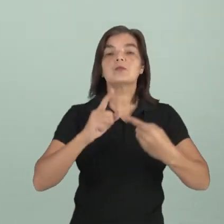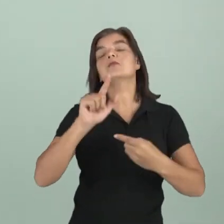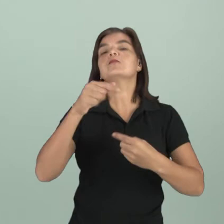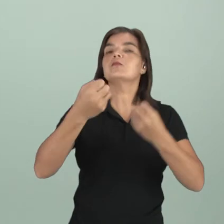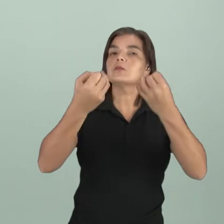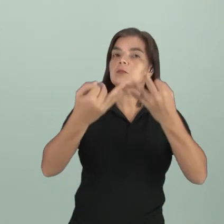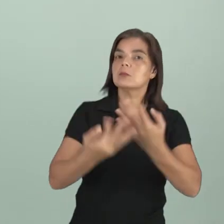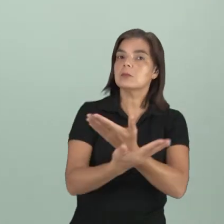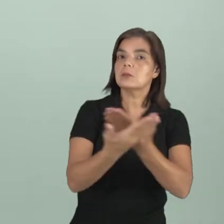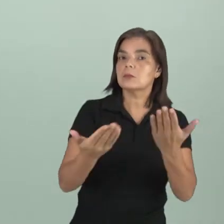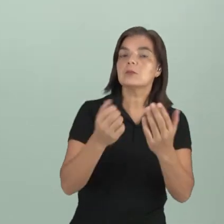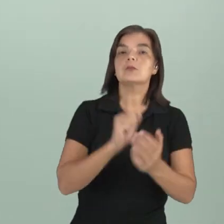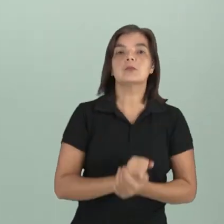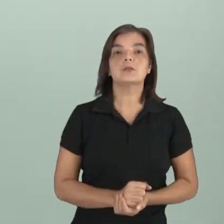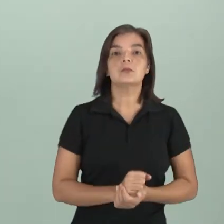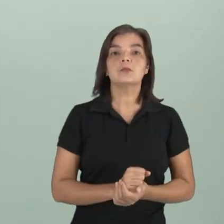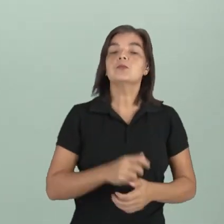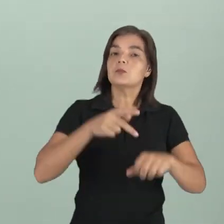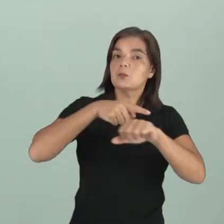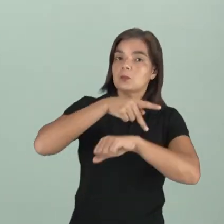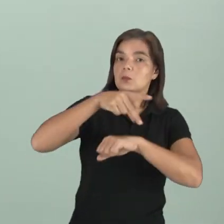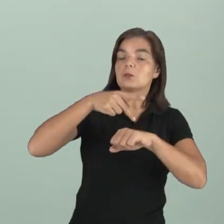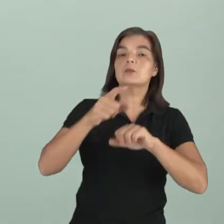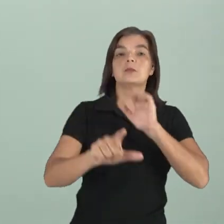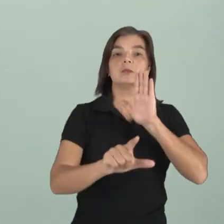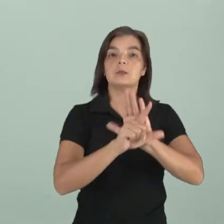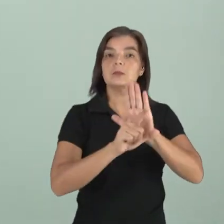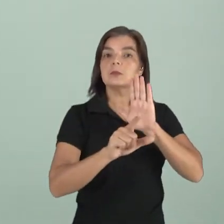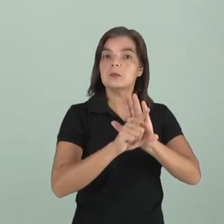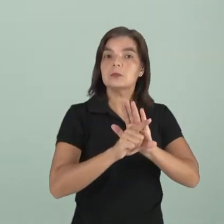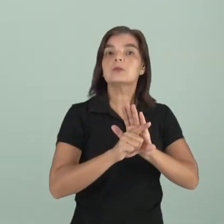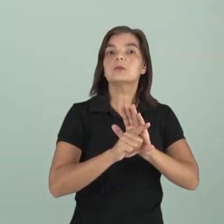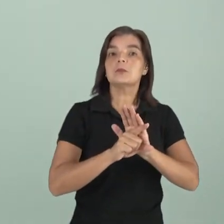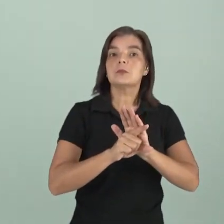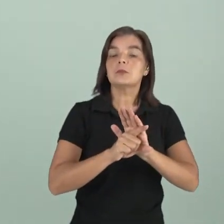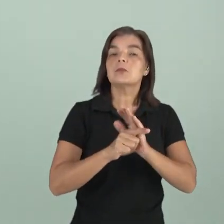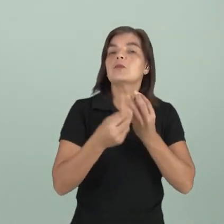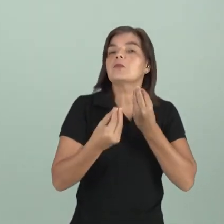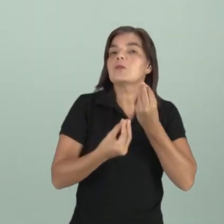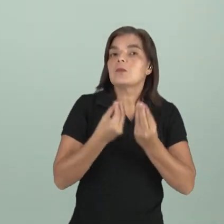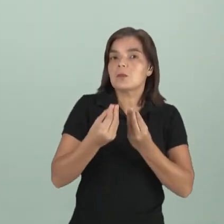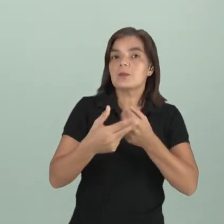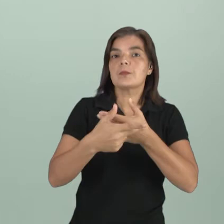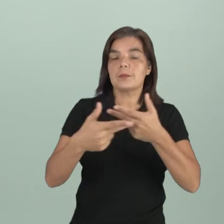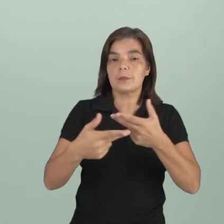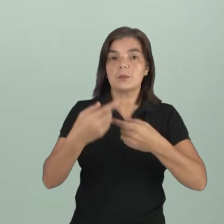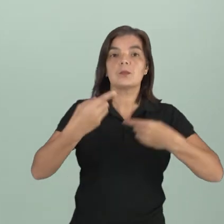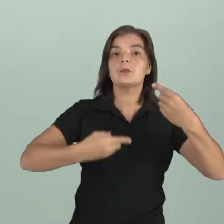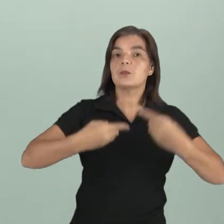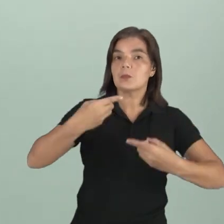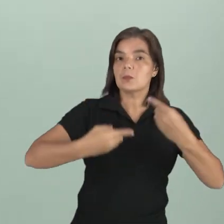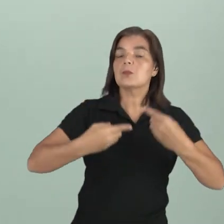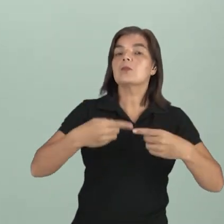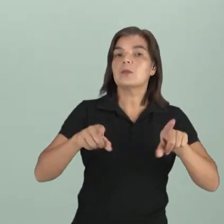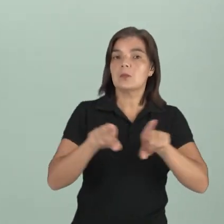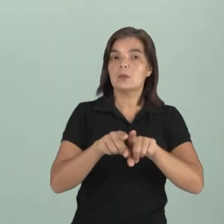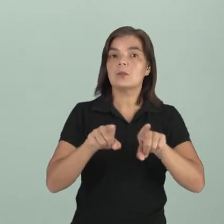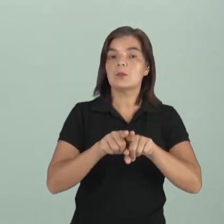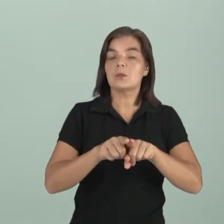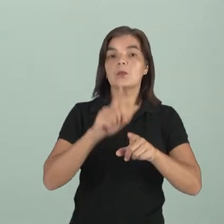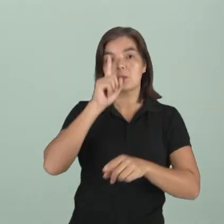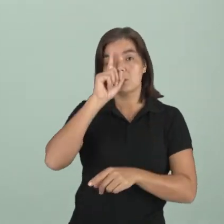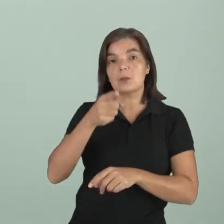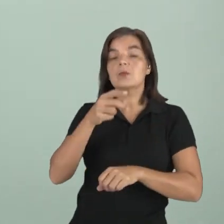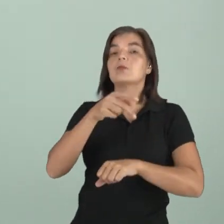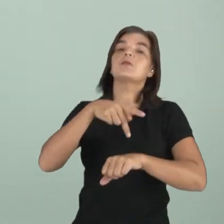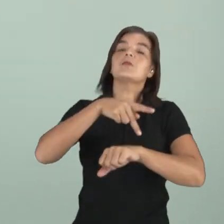ressalva que eu faço: o Estado, as leis, o funcionamento das condições políticas emanadas pelo